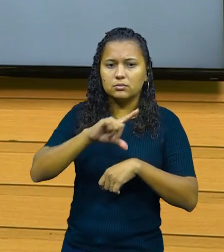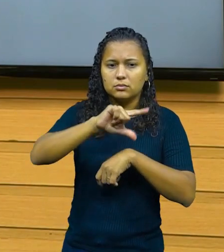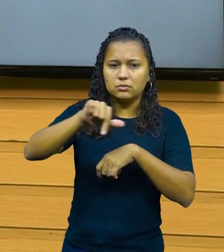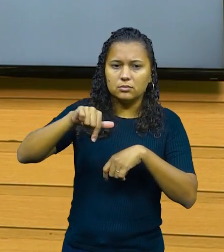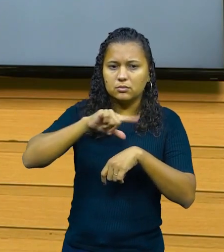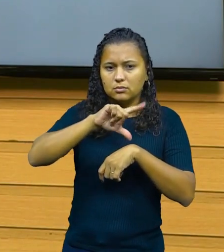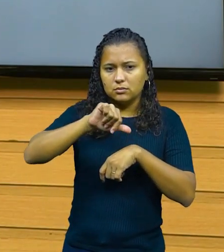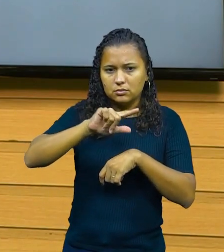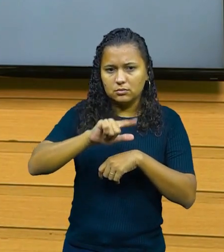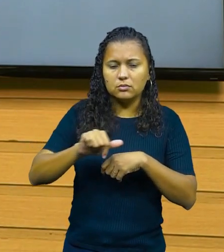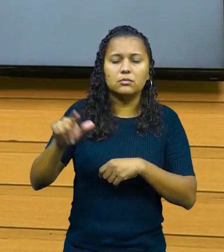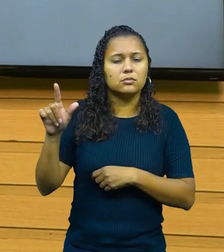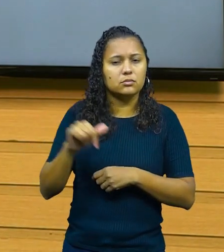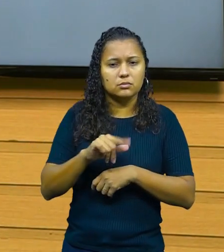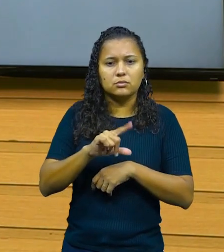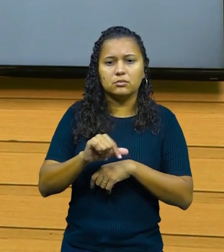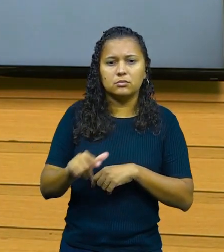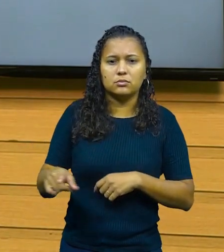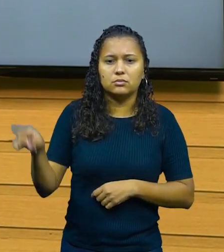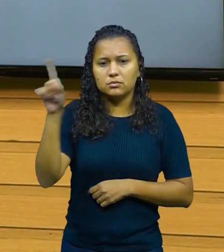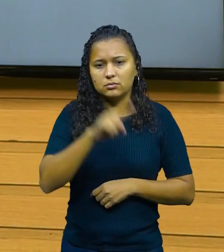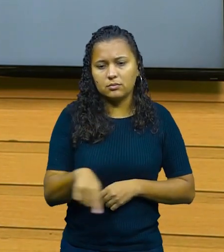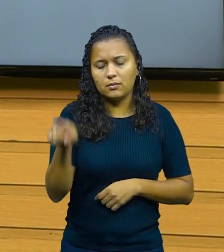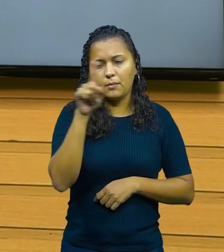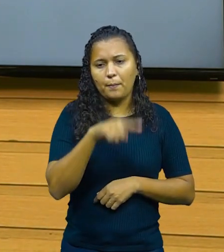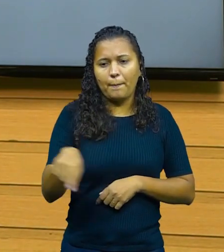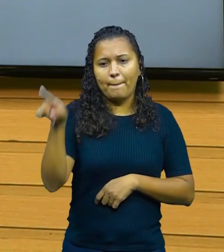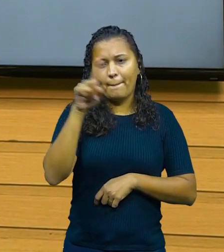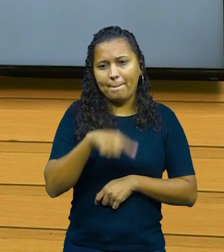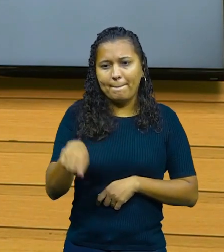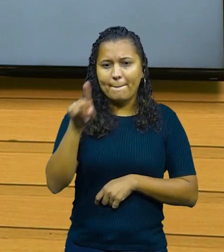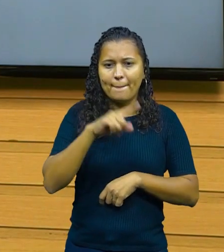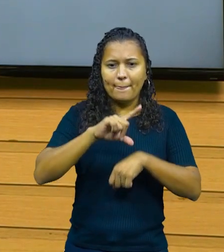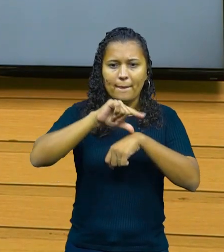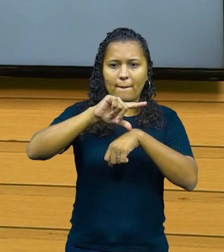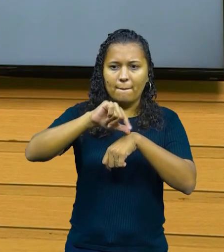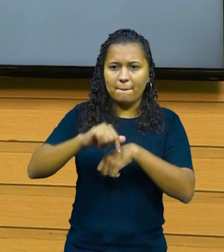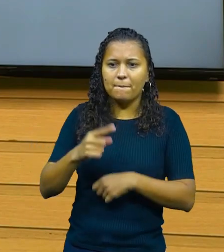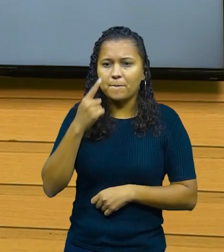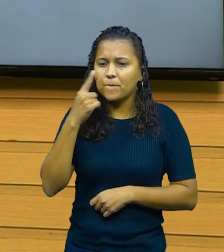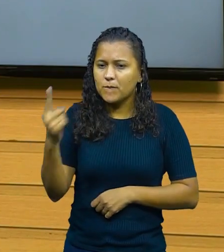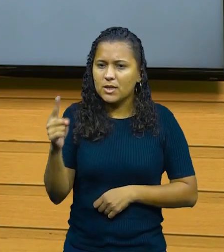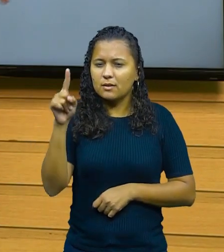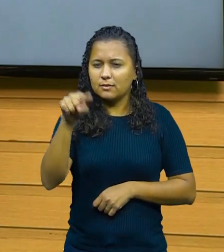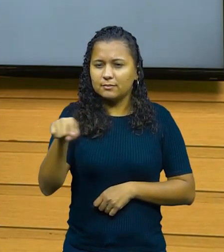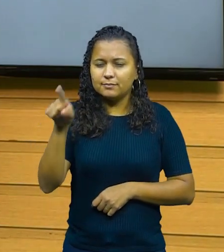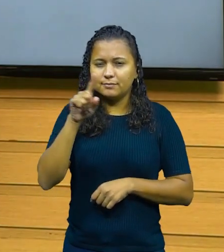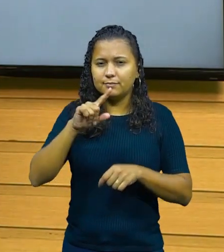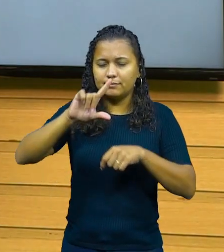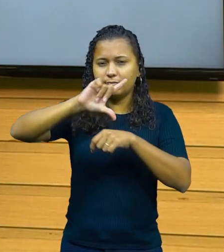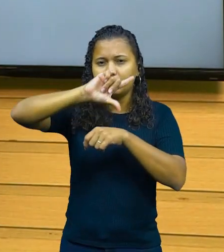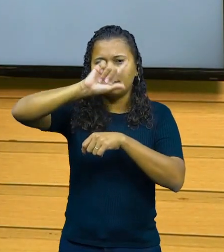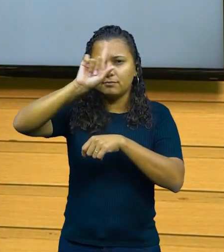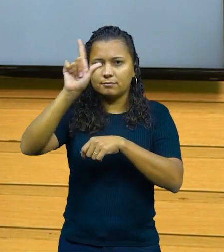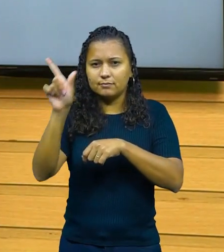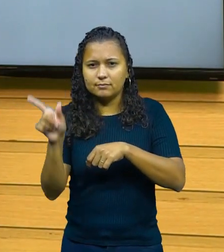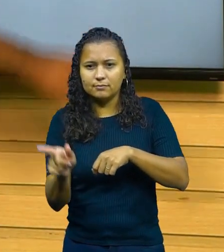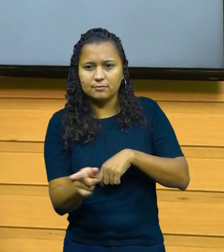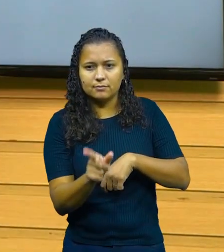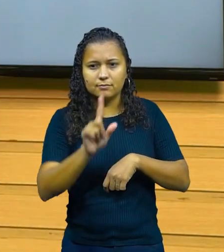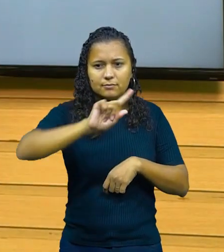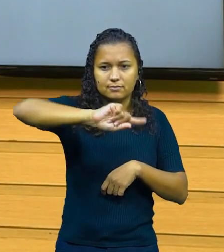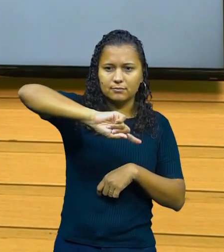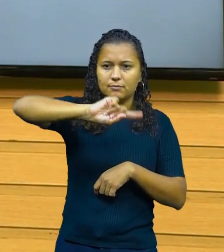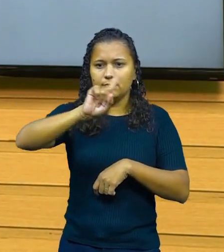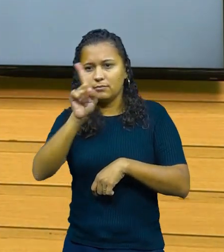sendo aumentado, potencializado até a extremidade, que vai fazer o movimento do ponteiro. E aí a gente vai ter o movimento do ponteiro aqui